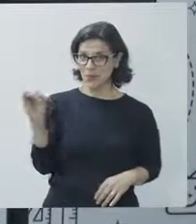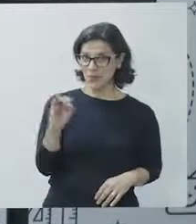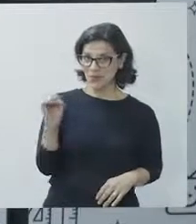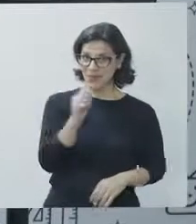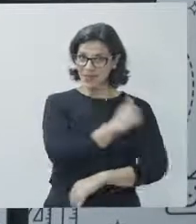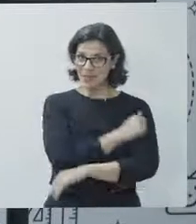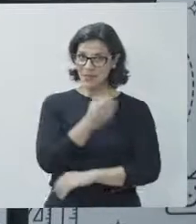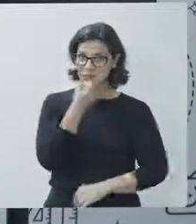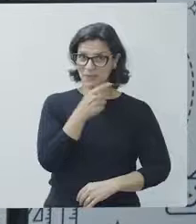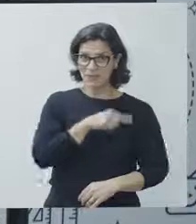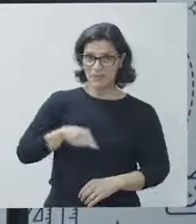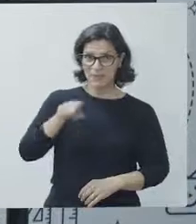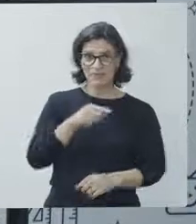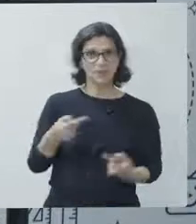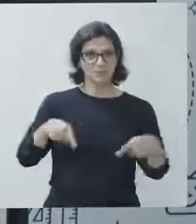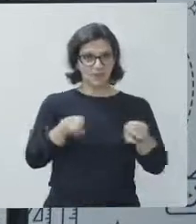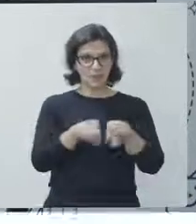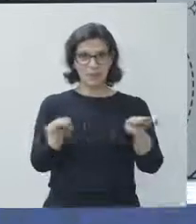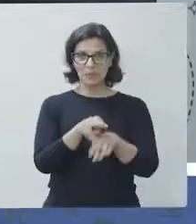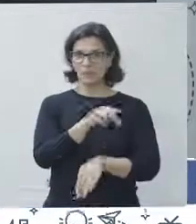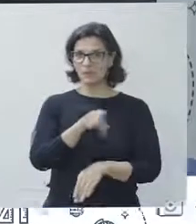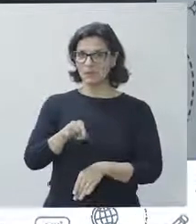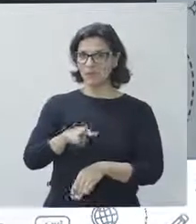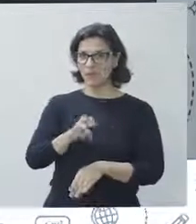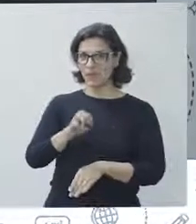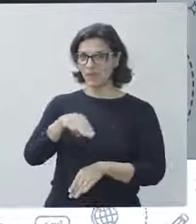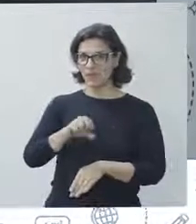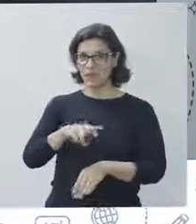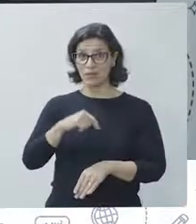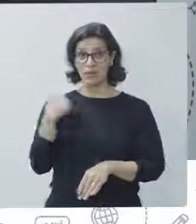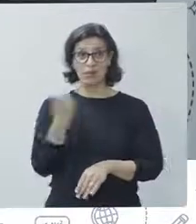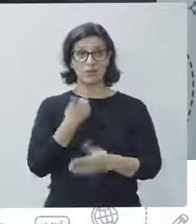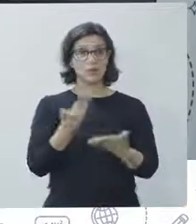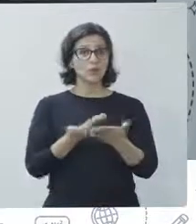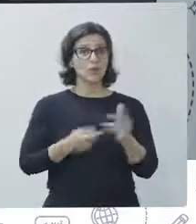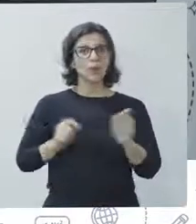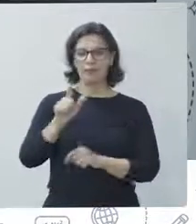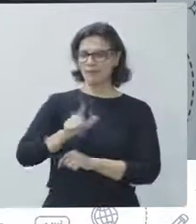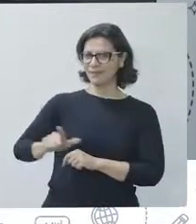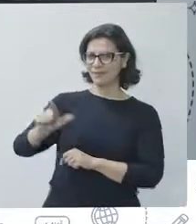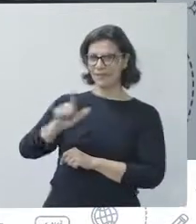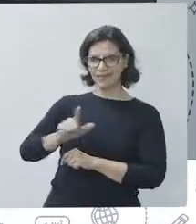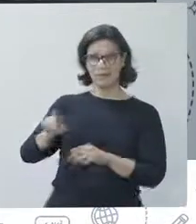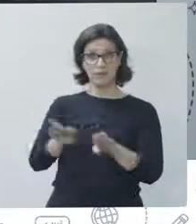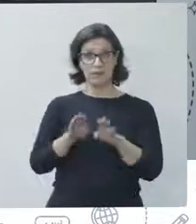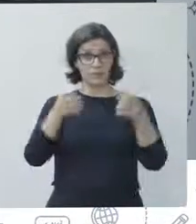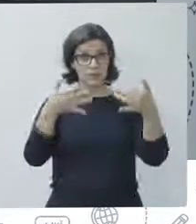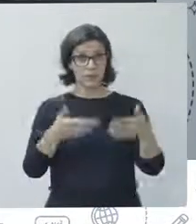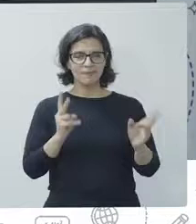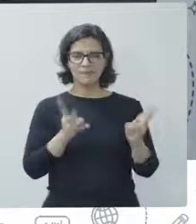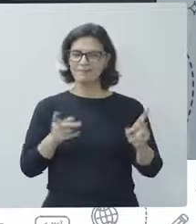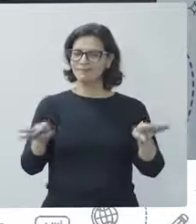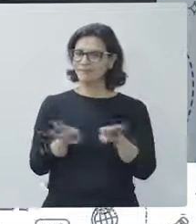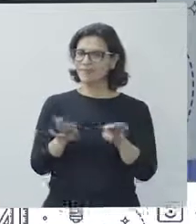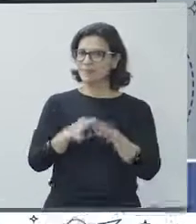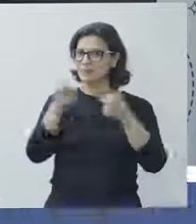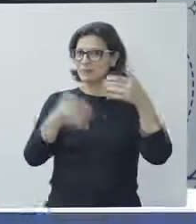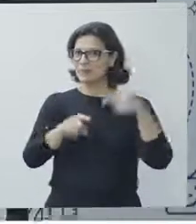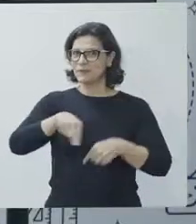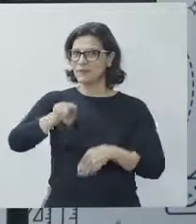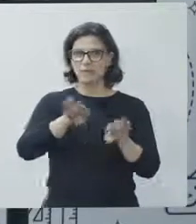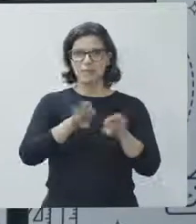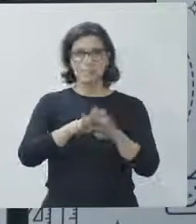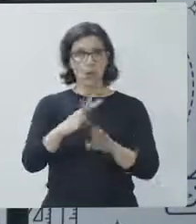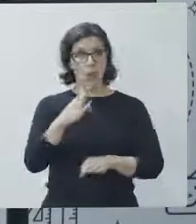Olá, pessoal, tudo bem com vocês? Estou de volta, professor Emerson, para nós trabalharmos o quê? Literatura. E como eu sempre costumo dizer a vocês, para